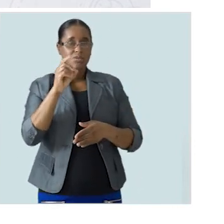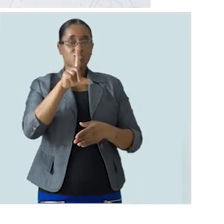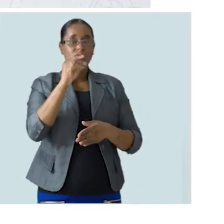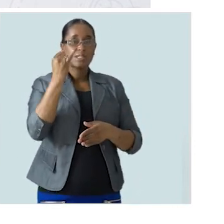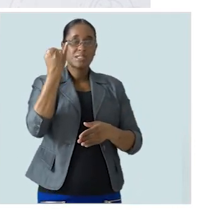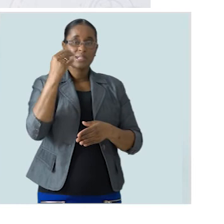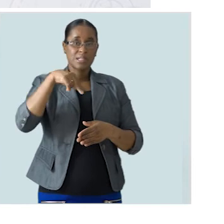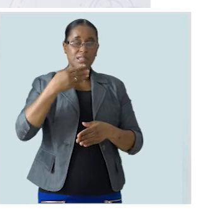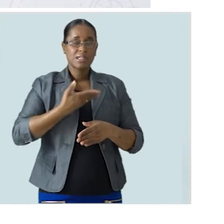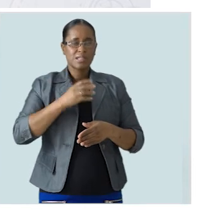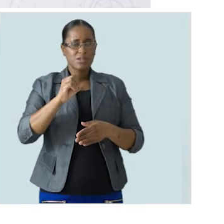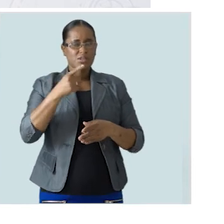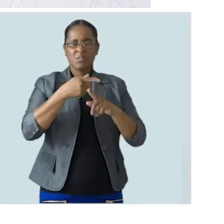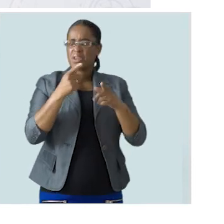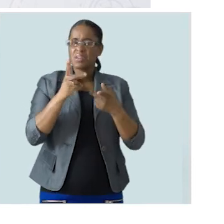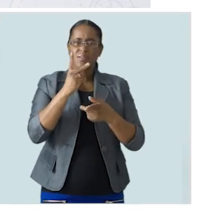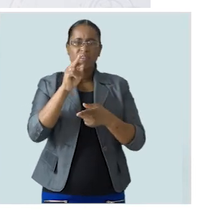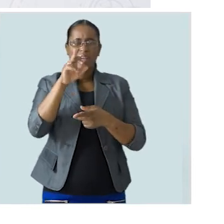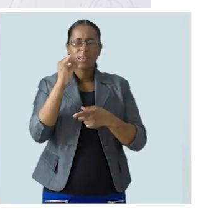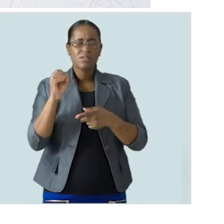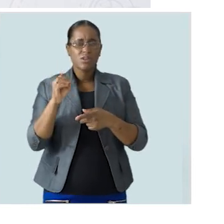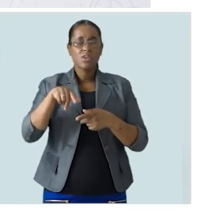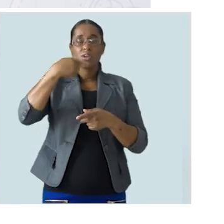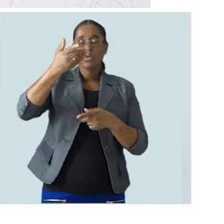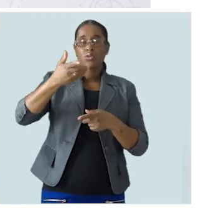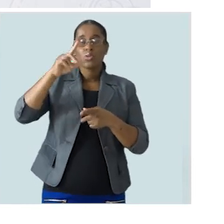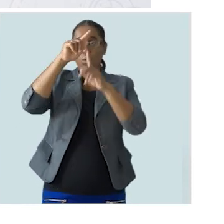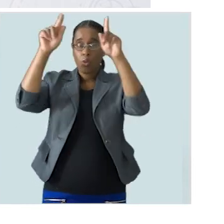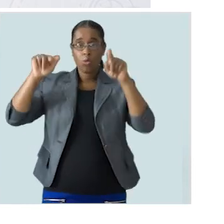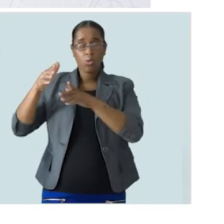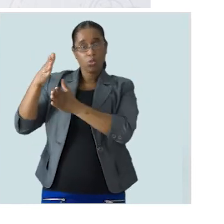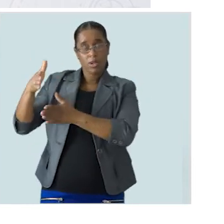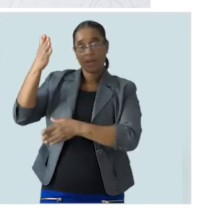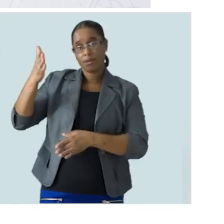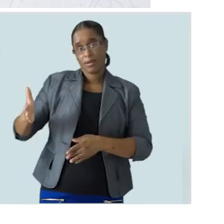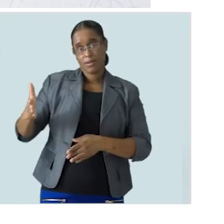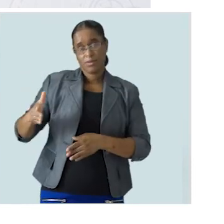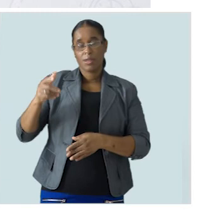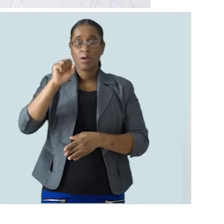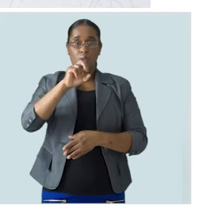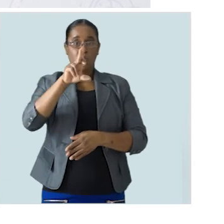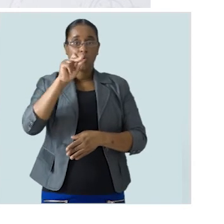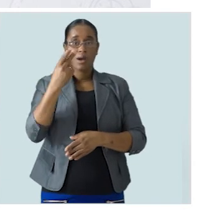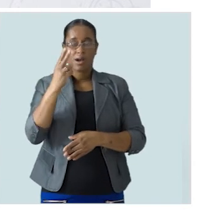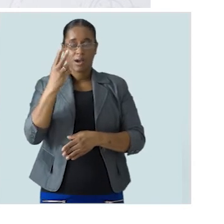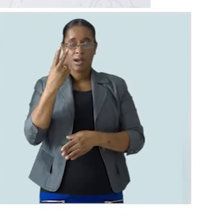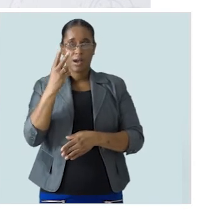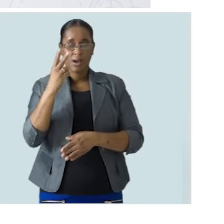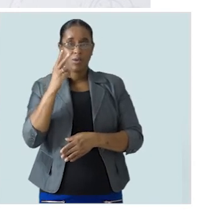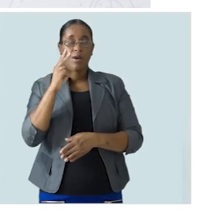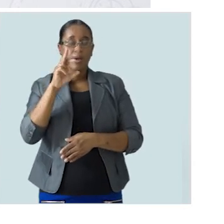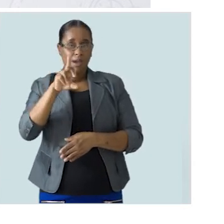diferentes variações, e na coluna à direita o grau. O que é que vão fazer? Vão ligar.